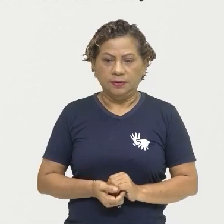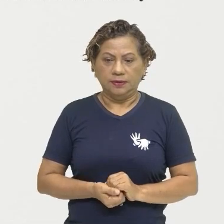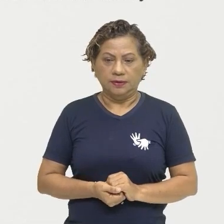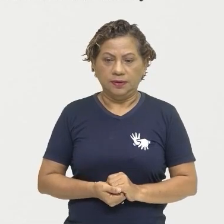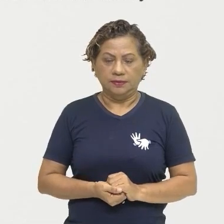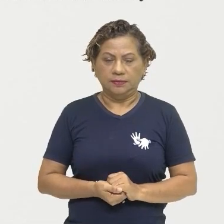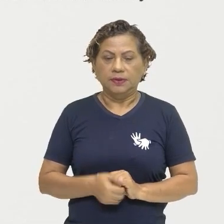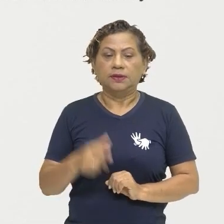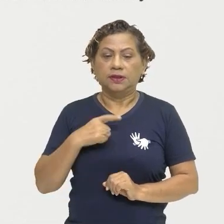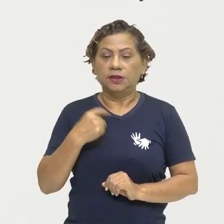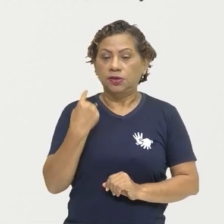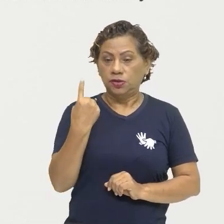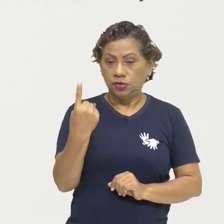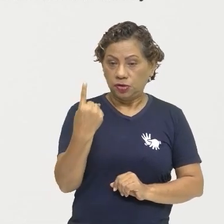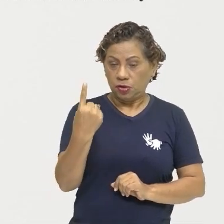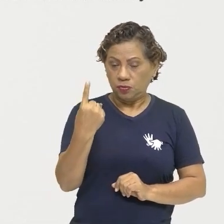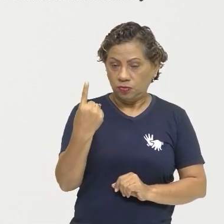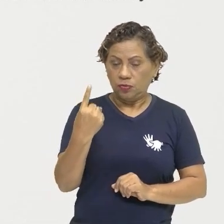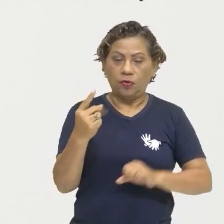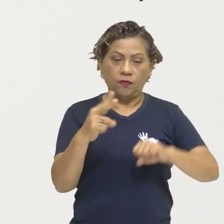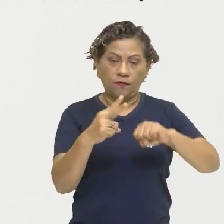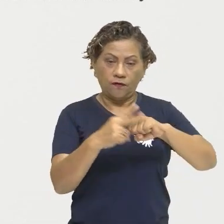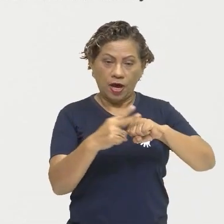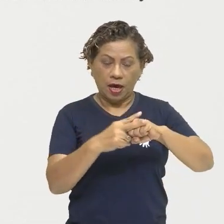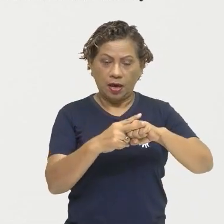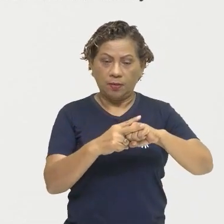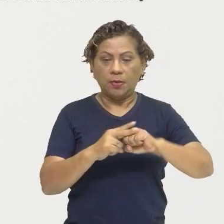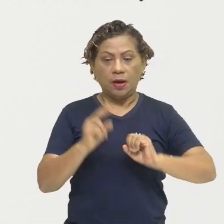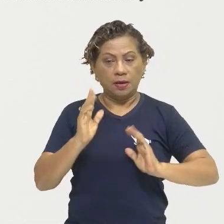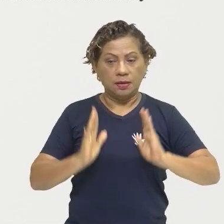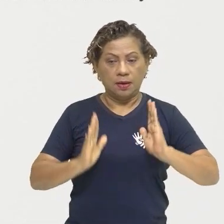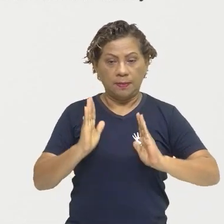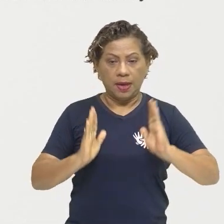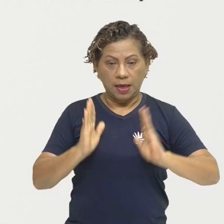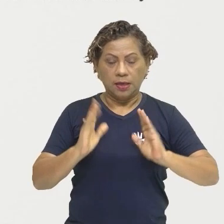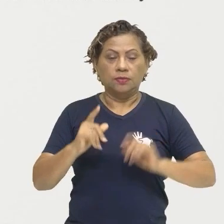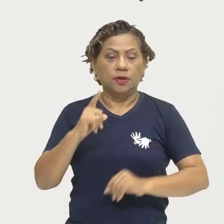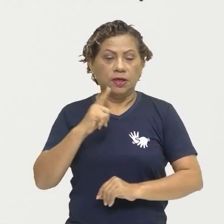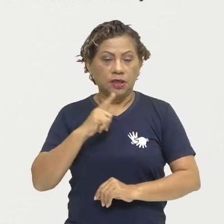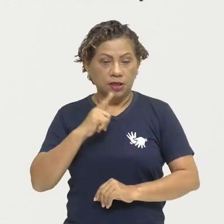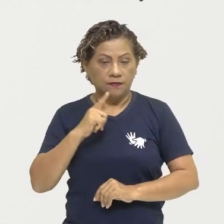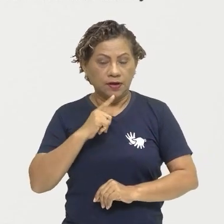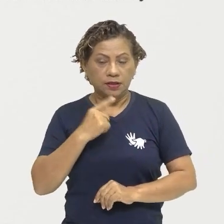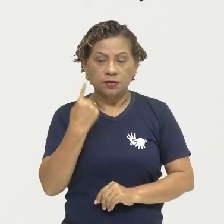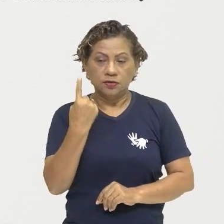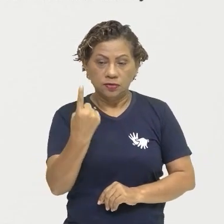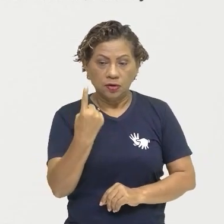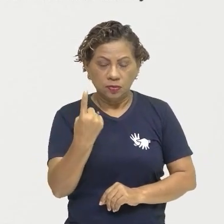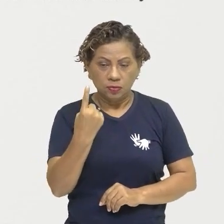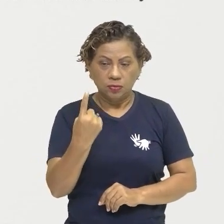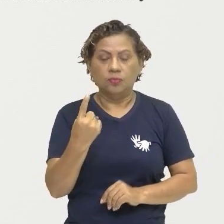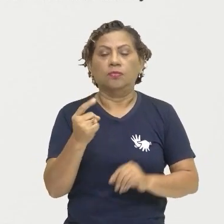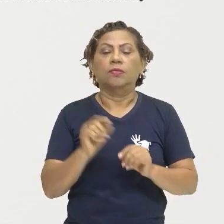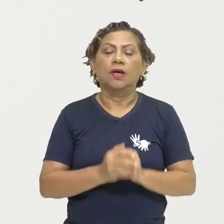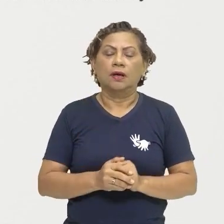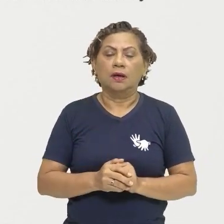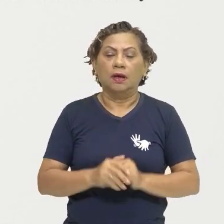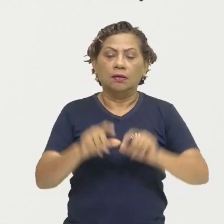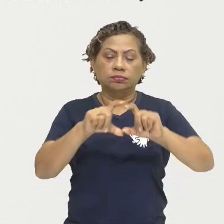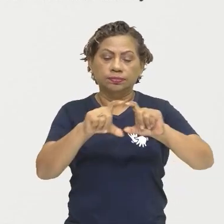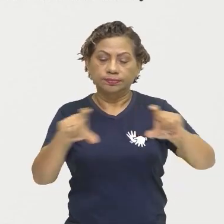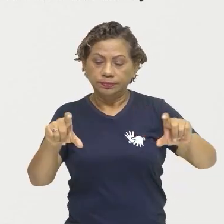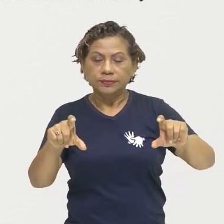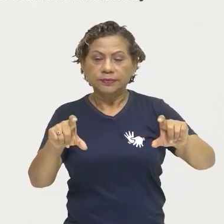um só verbo, esse período que possui uma só oração é chamado de